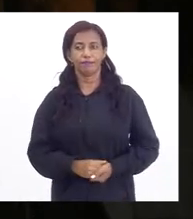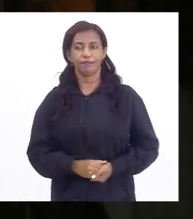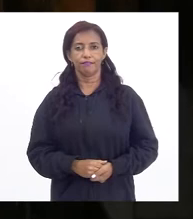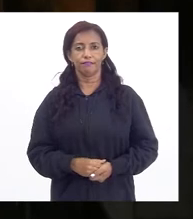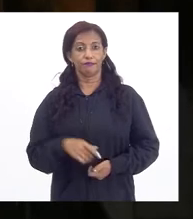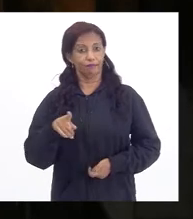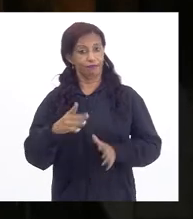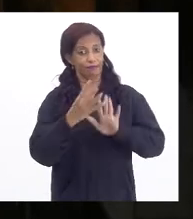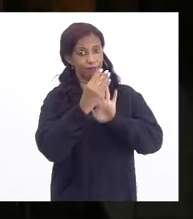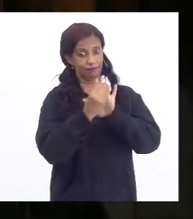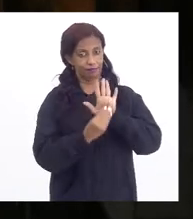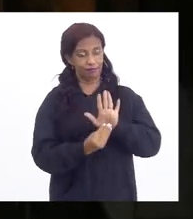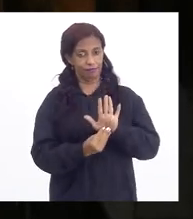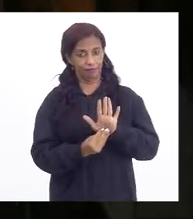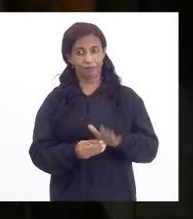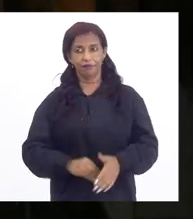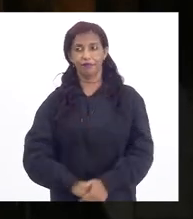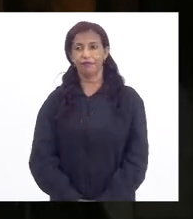o calendário.